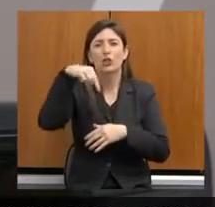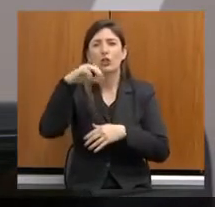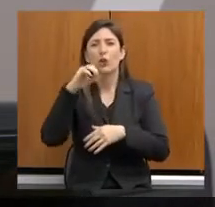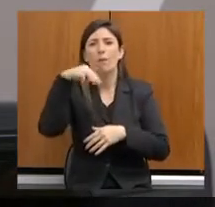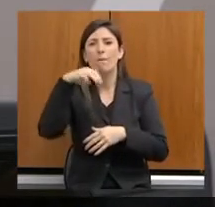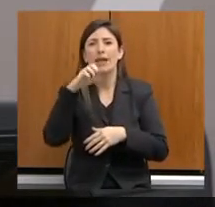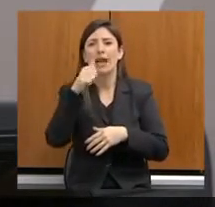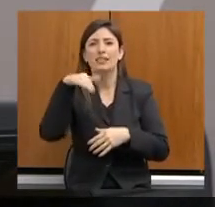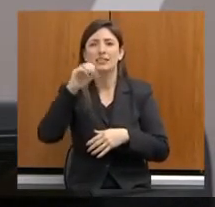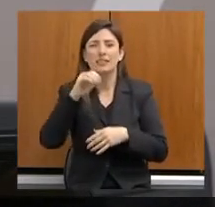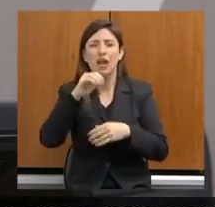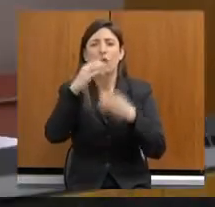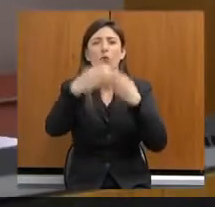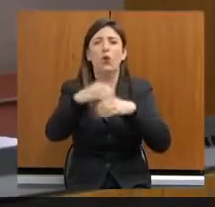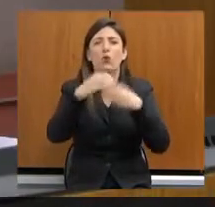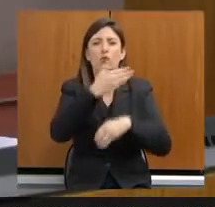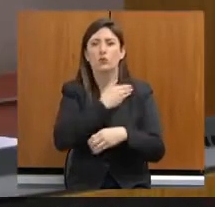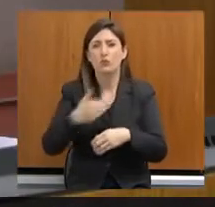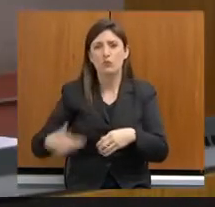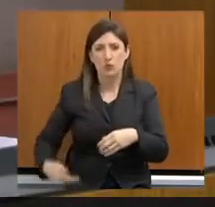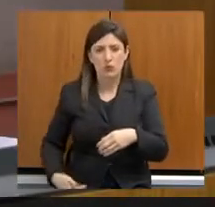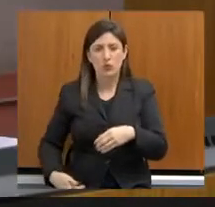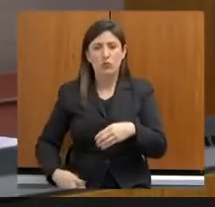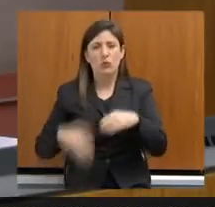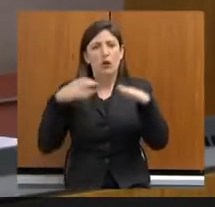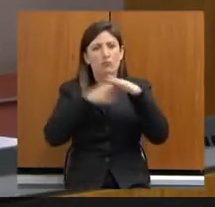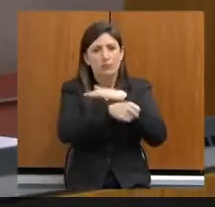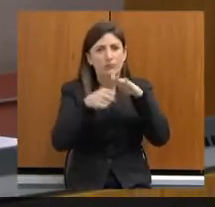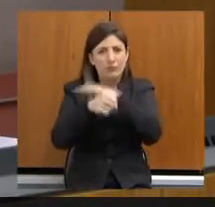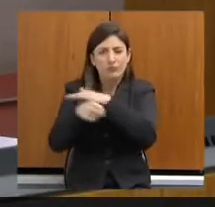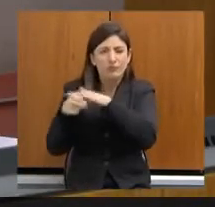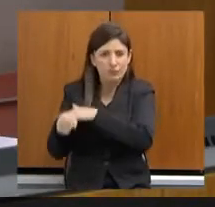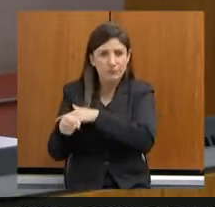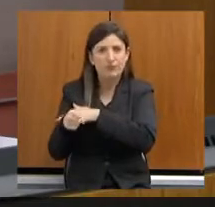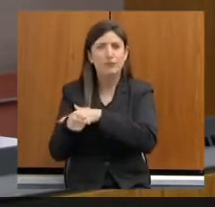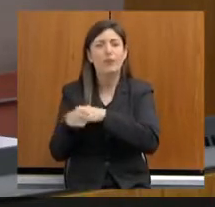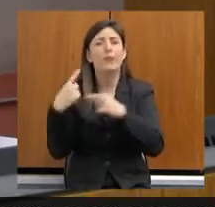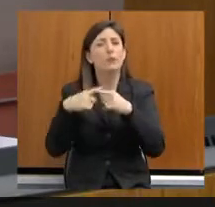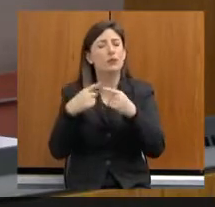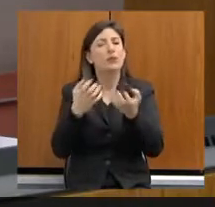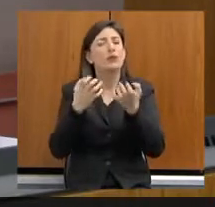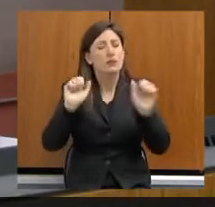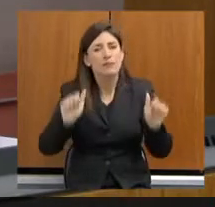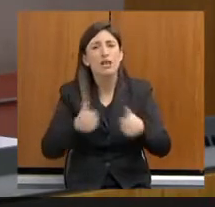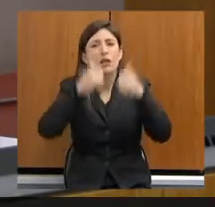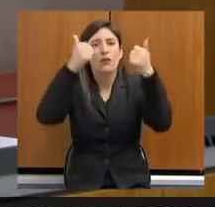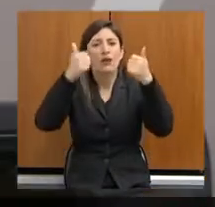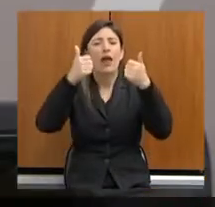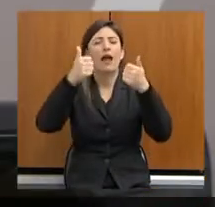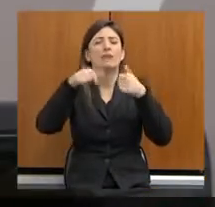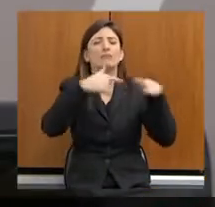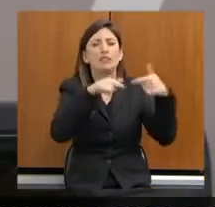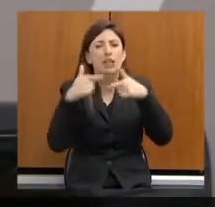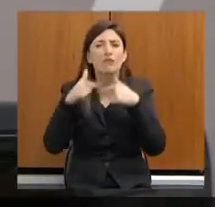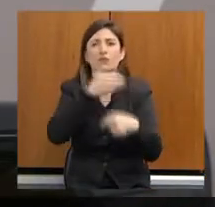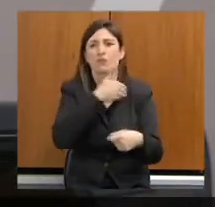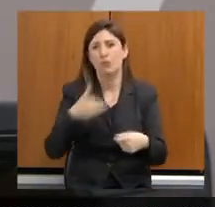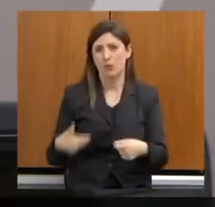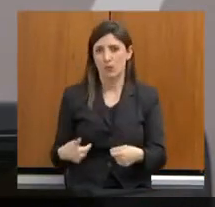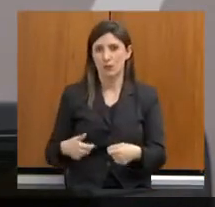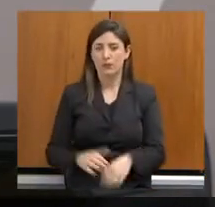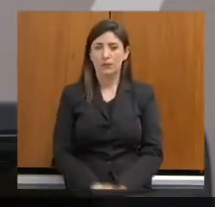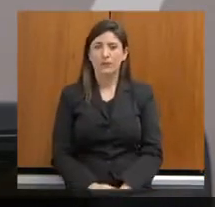público exatamente para que nós possamos fortalecer a prestação de serviço público é eu